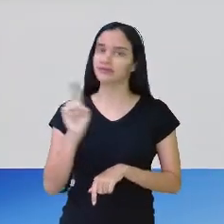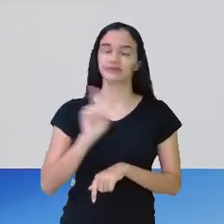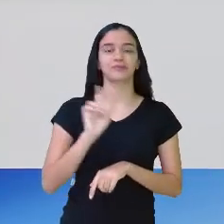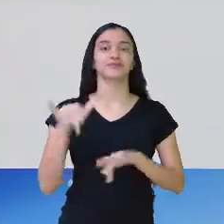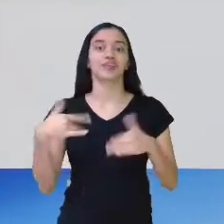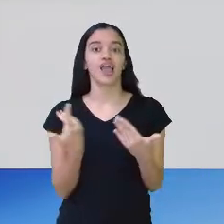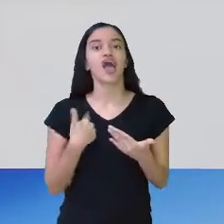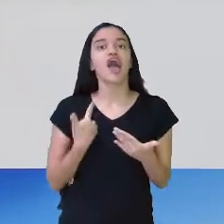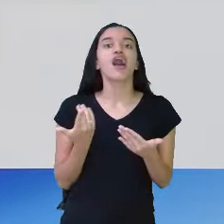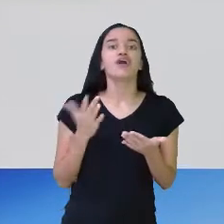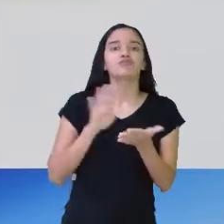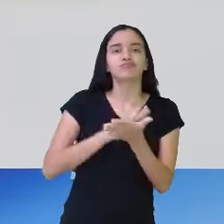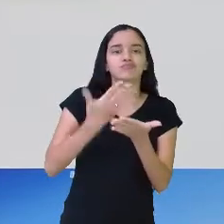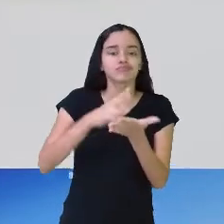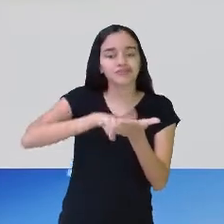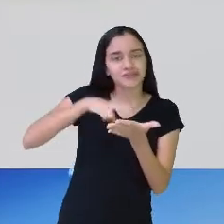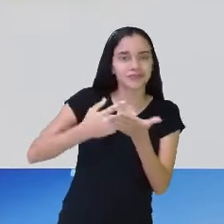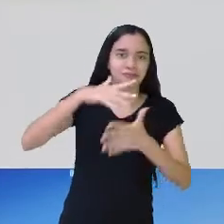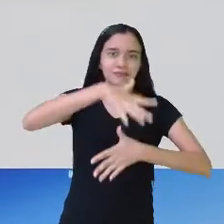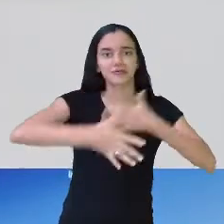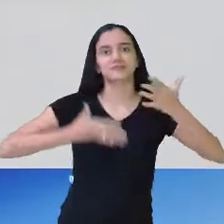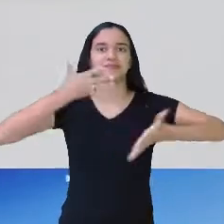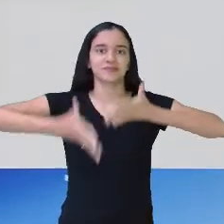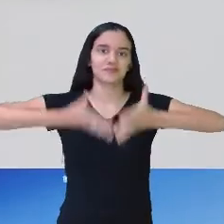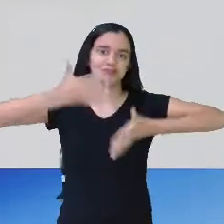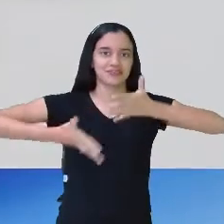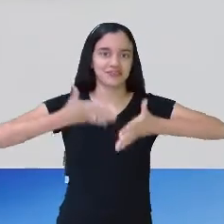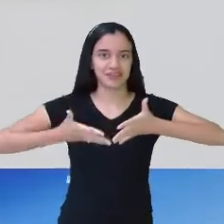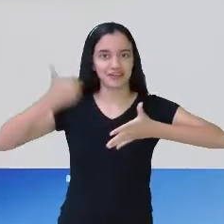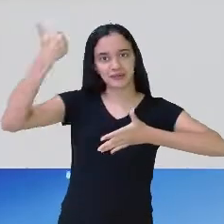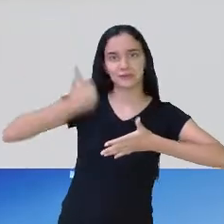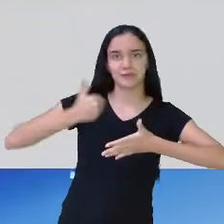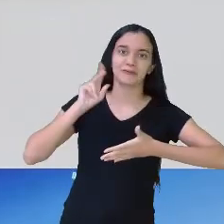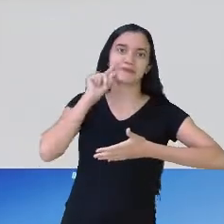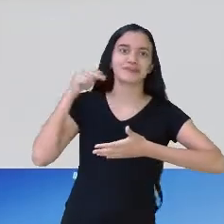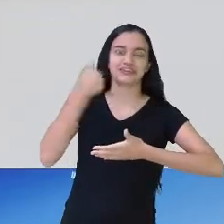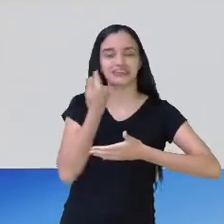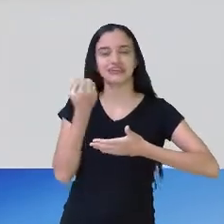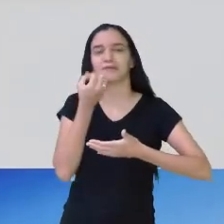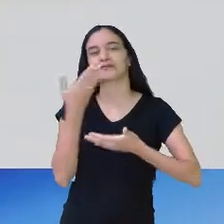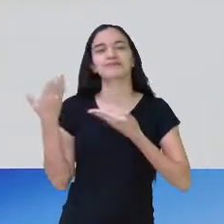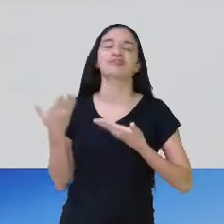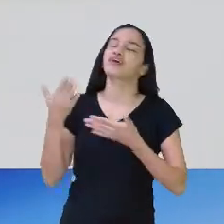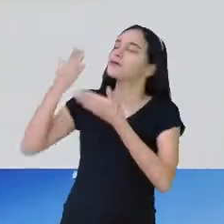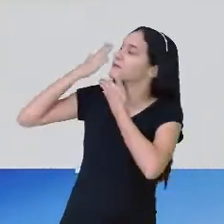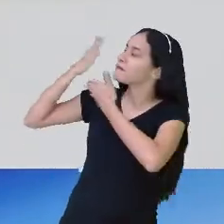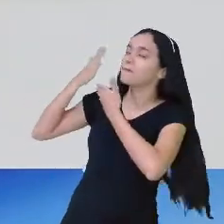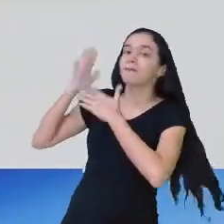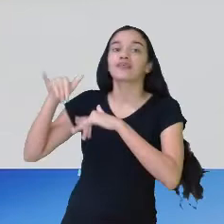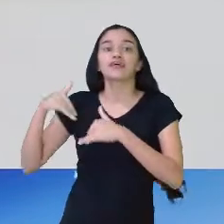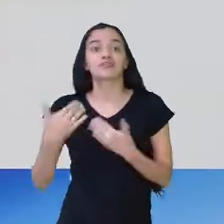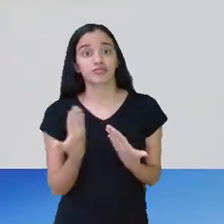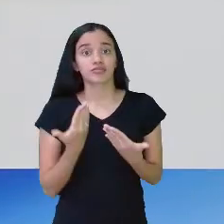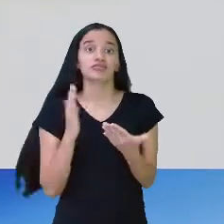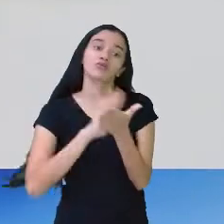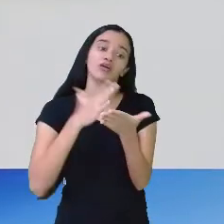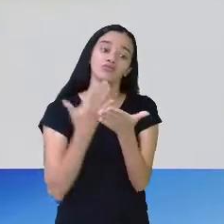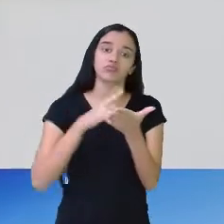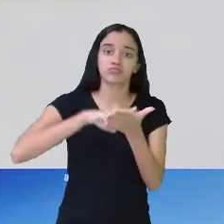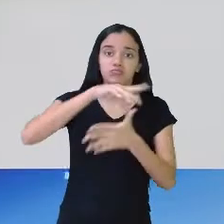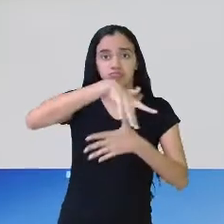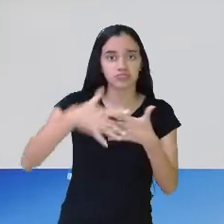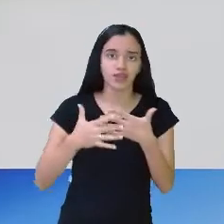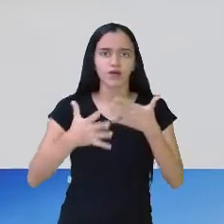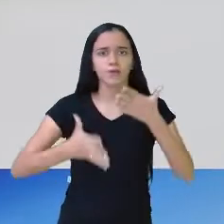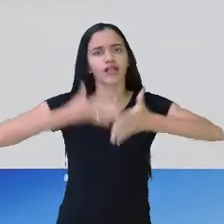E quem hoje faz a nossa tradução para Libras é Midian. Bem-vinda, Midian! A tradução para Libras,